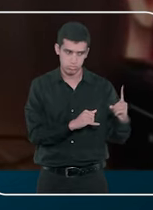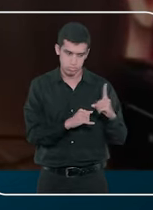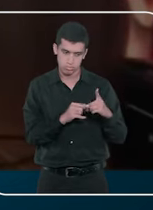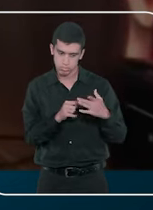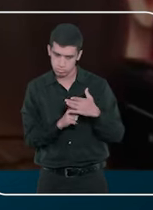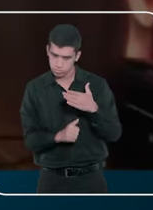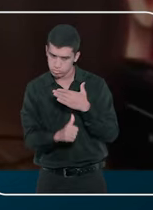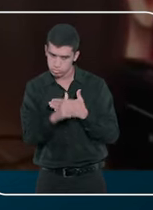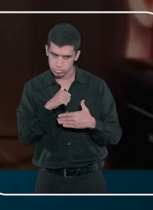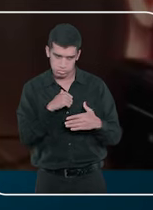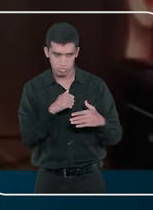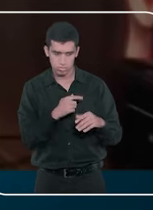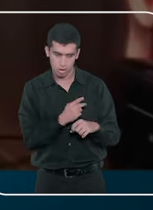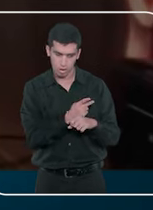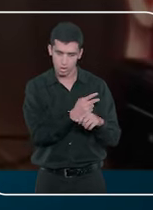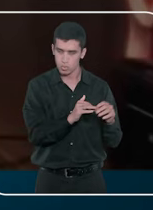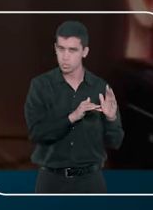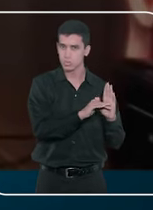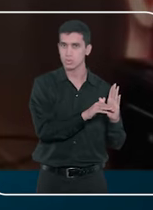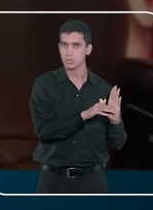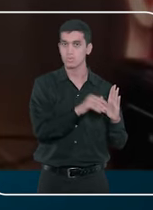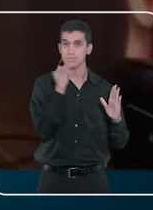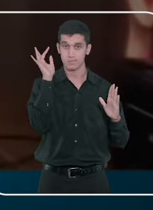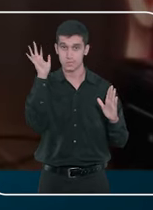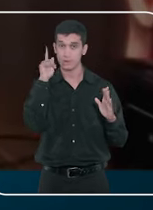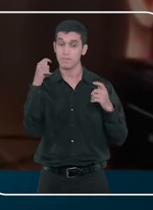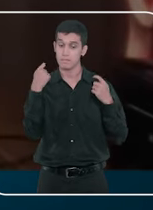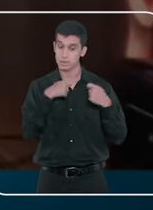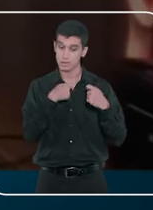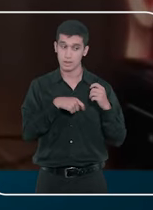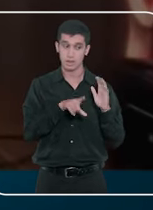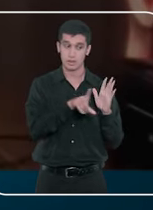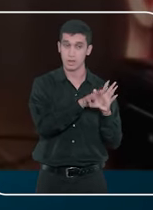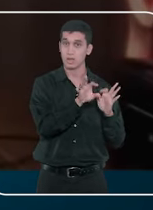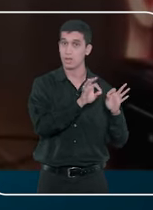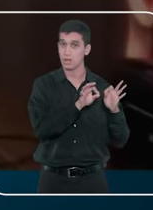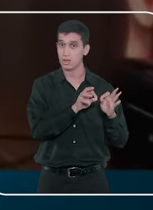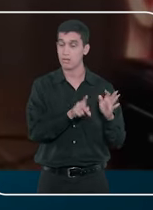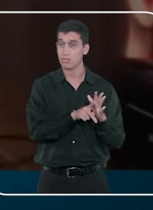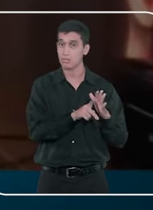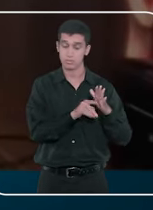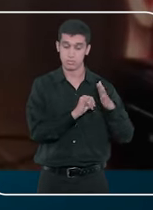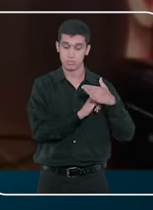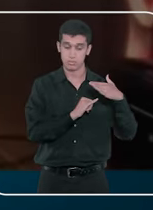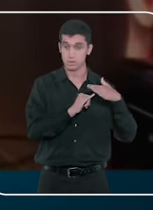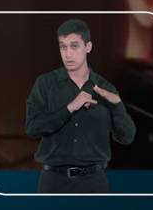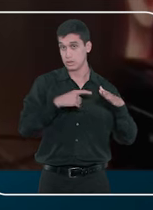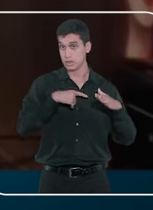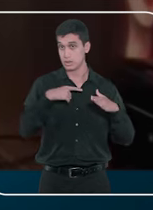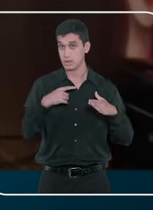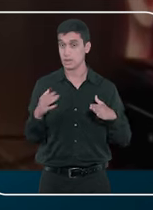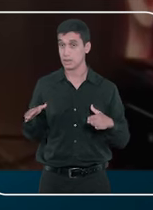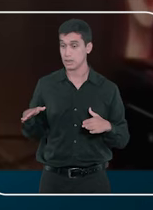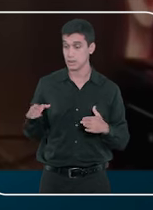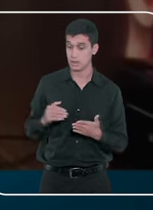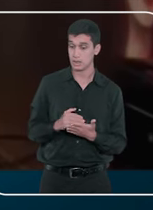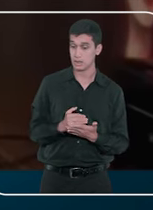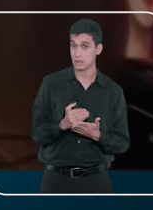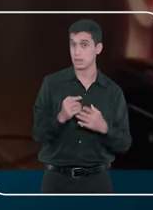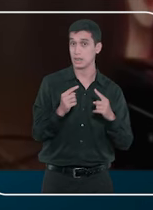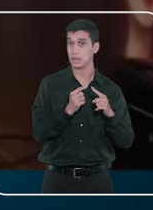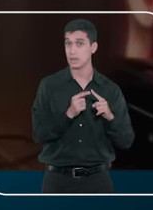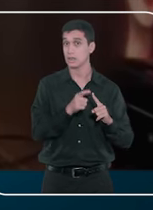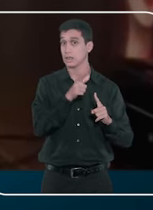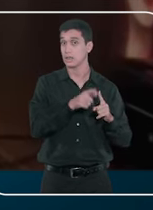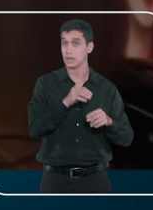queremos dizer que há necessidade, que o legislador bem reconheceu, de um instituto que venha chamar o integrante de